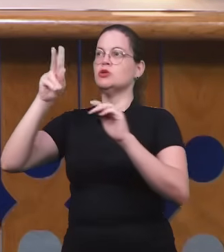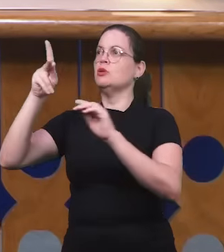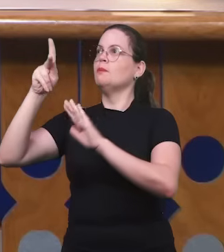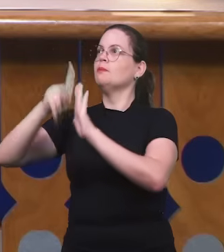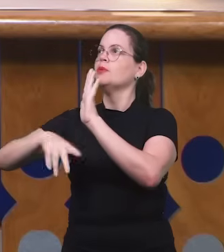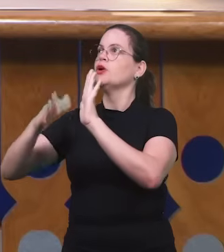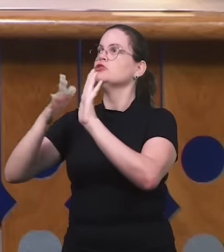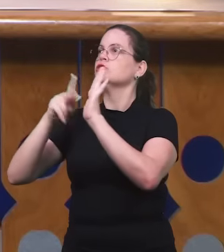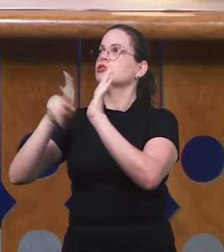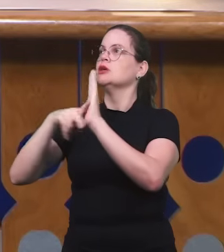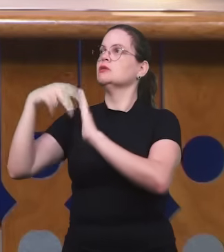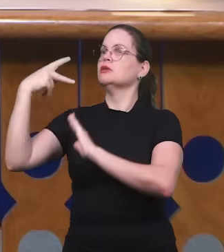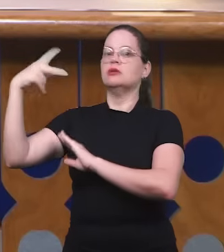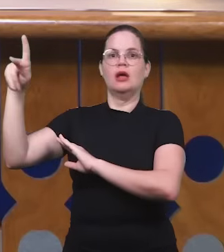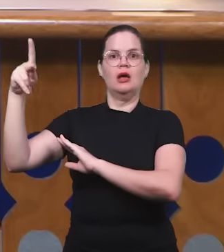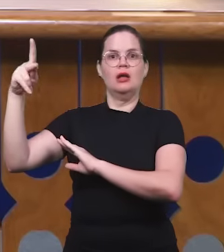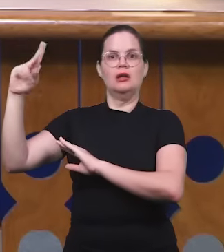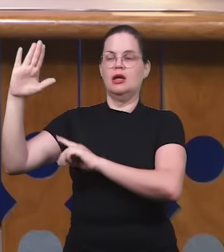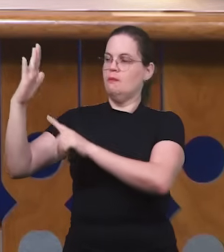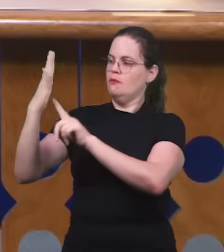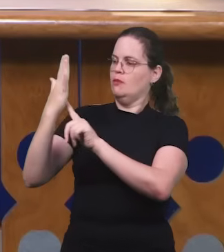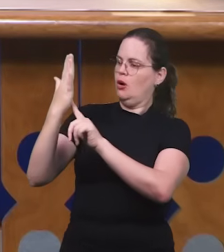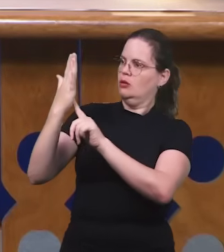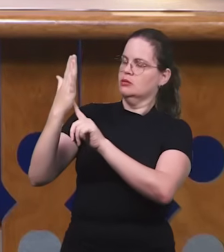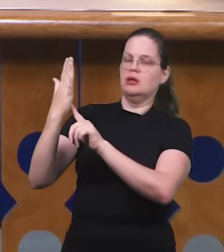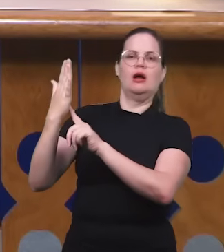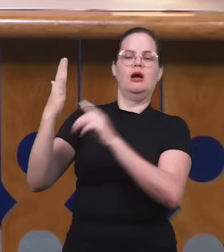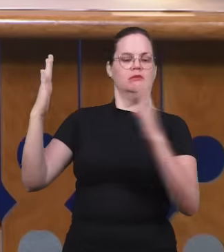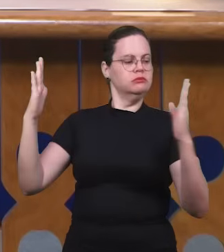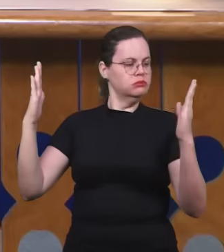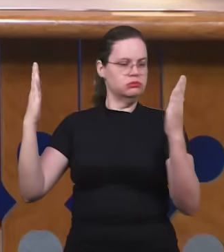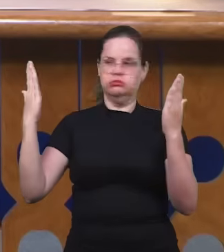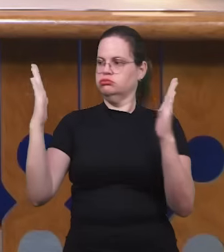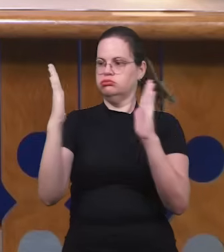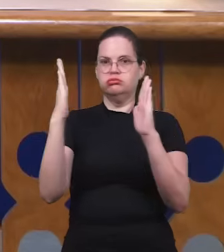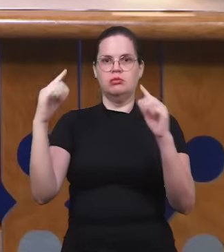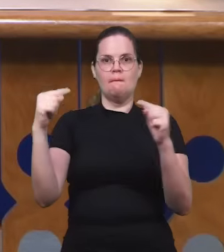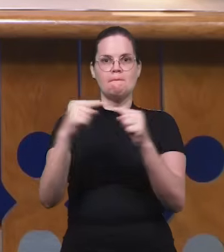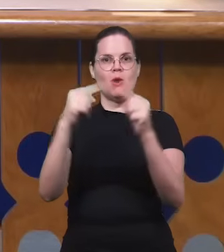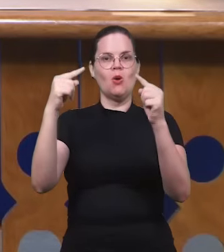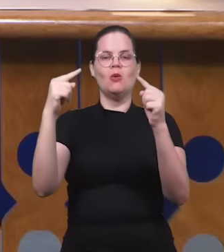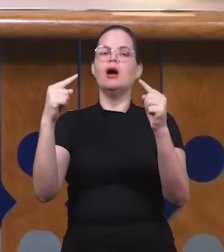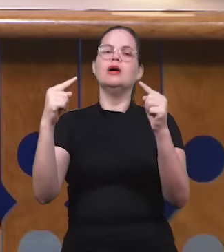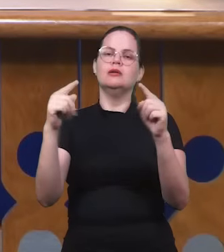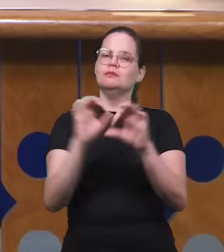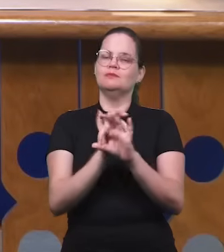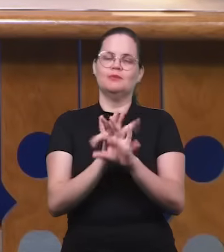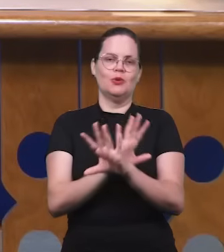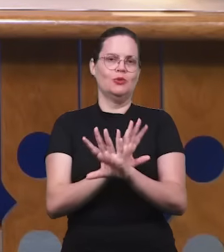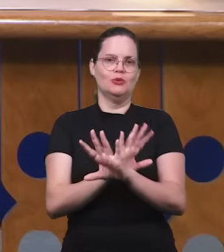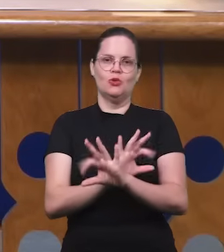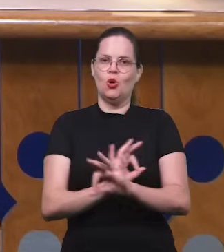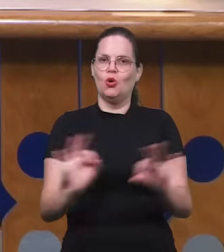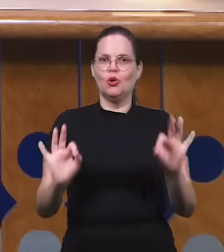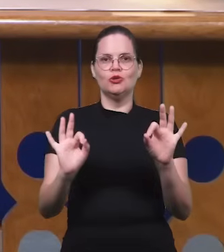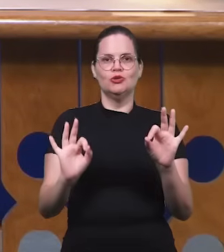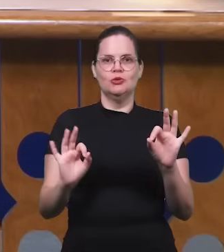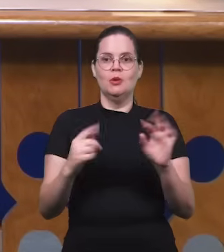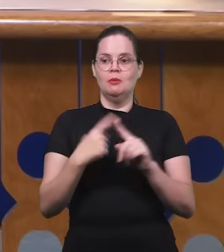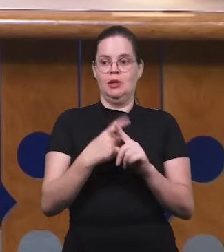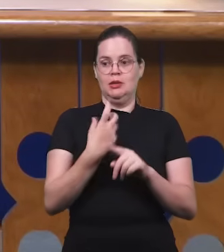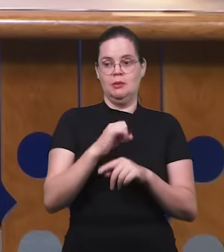Deus. Aí, como vocês mesmos dizem, é o mundo perfeito, não é? Quando os nossos